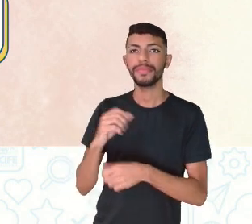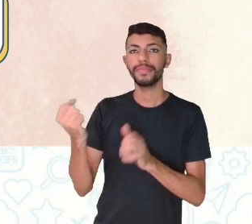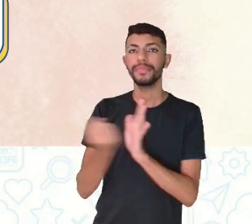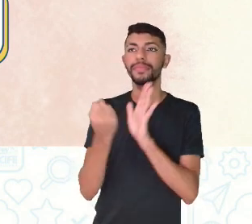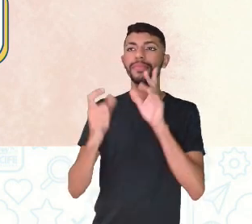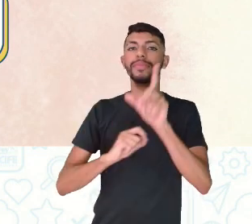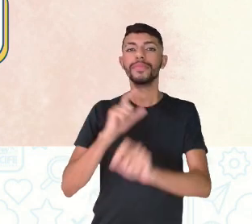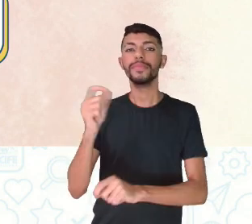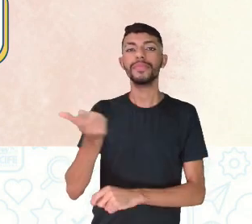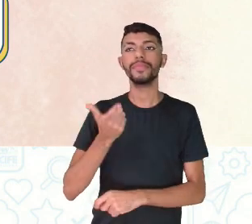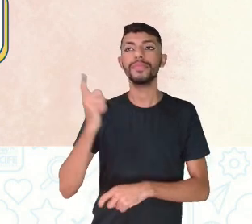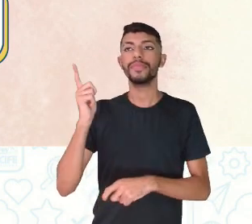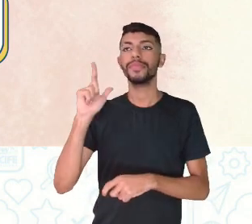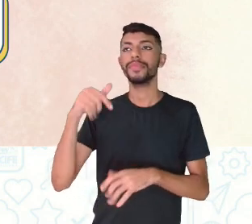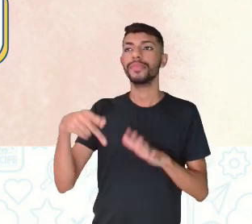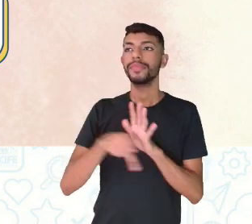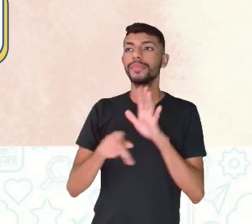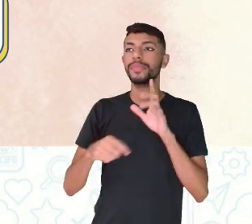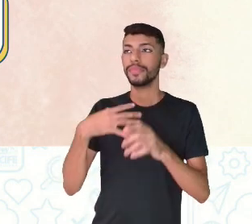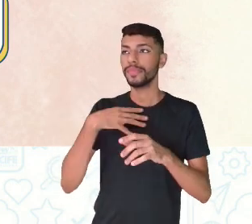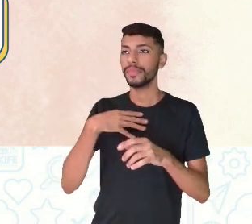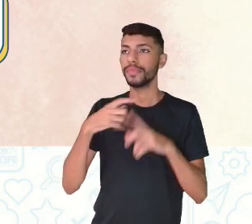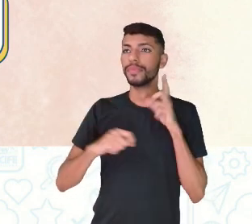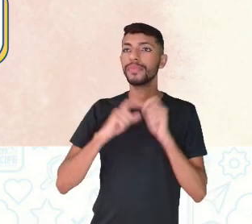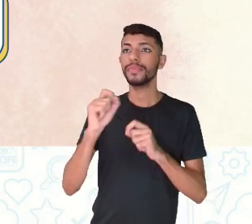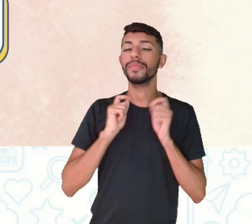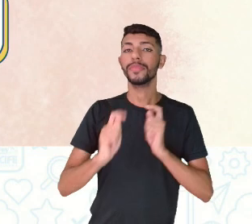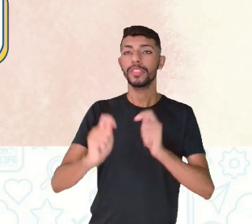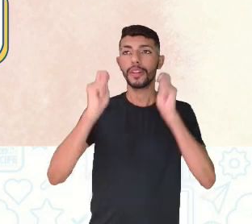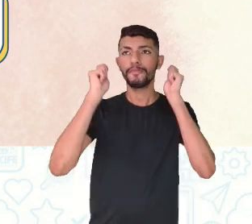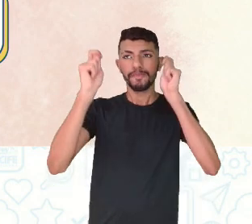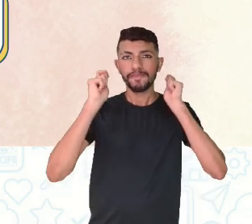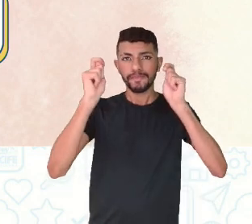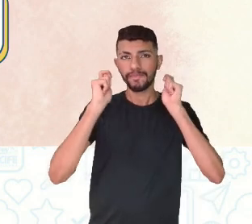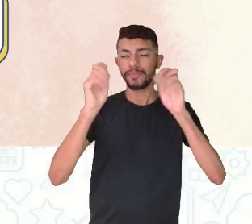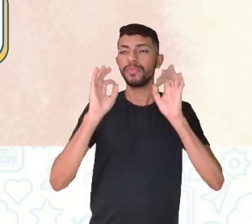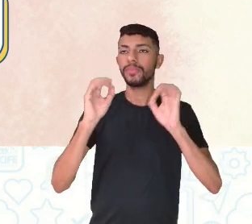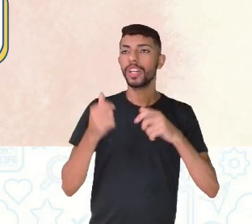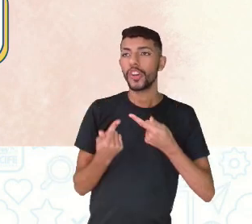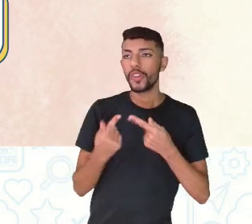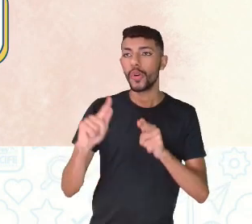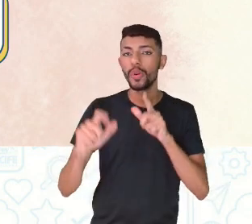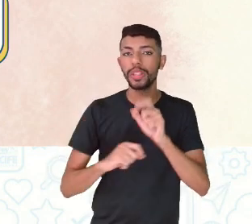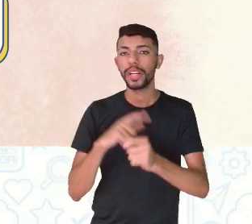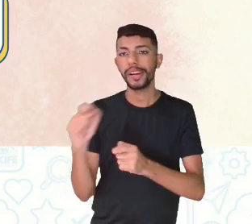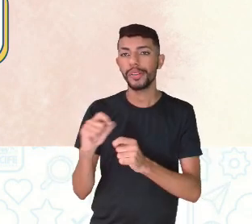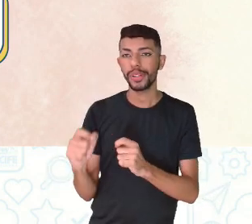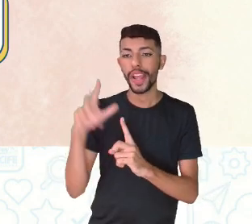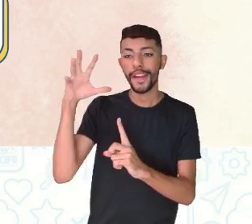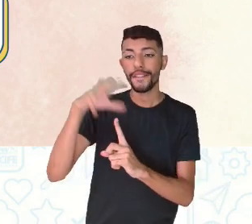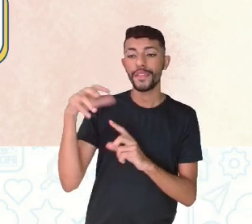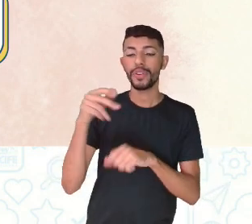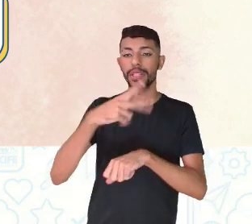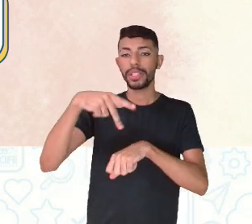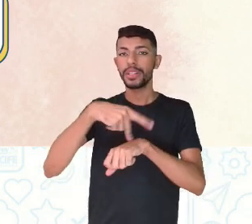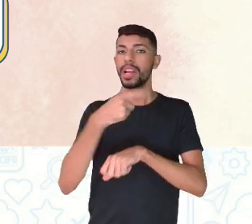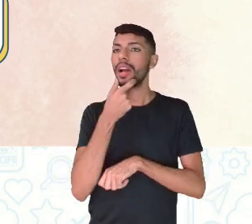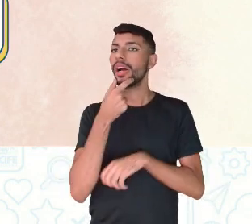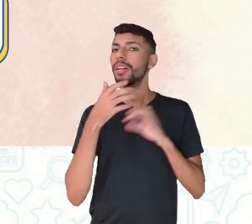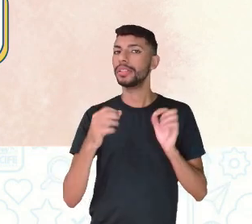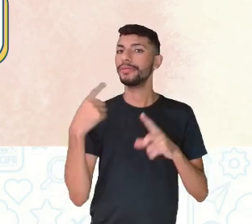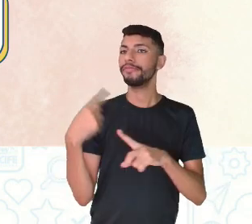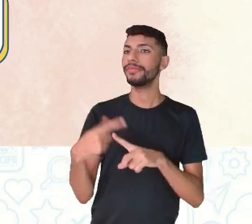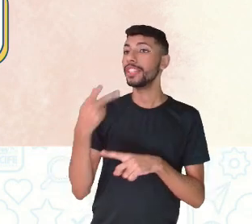vinha num formato de protesto, né? Em protesto contra a imposição da Inglaterra. Porque